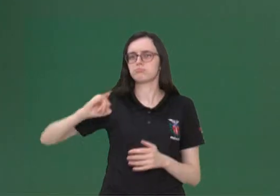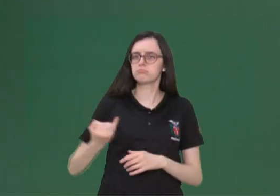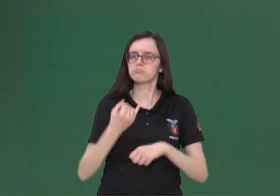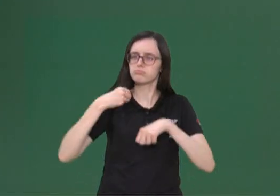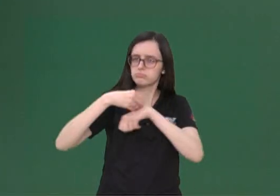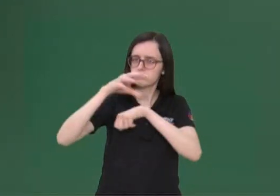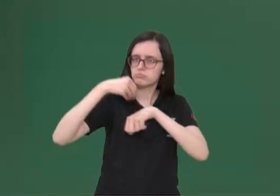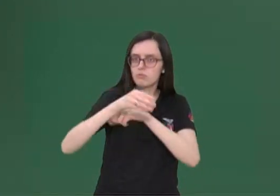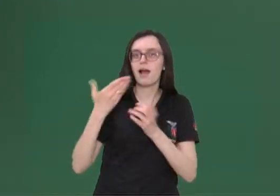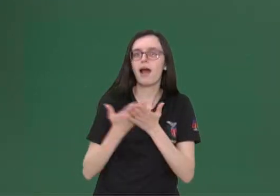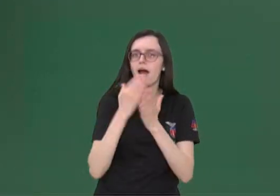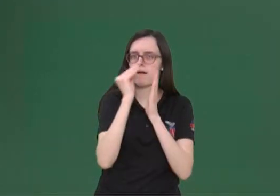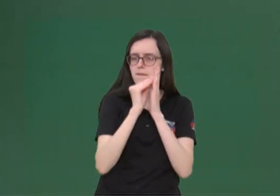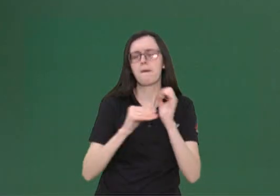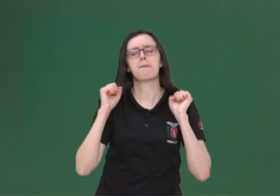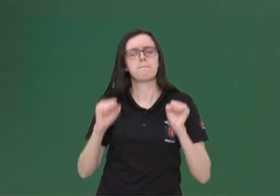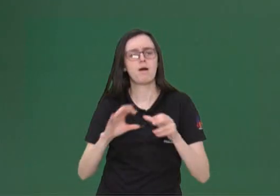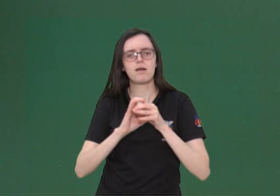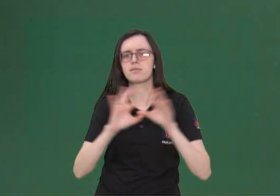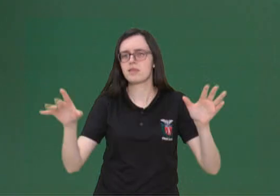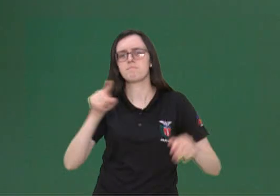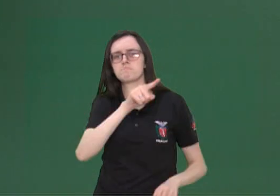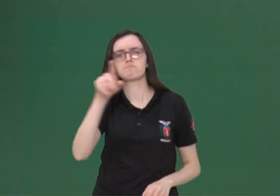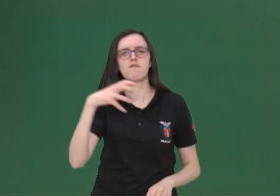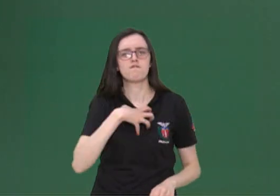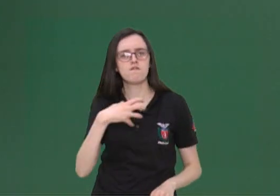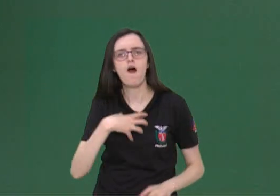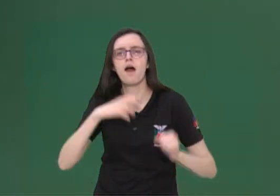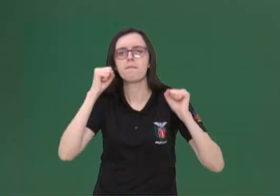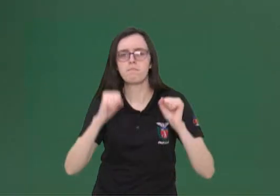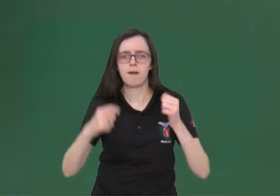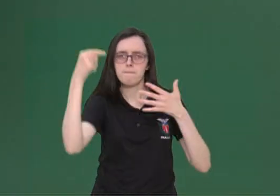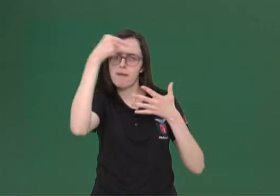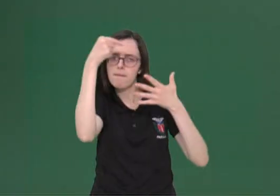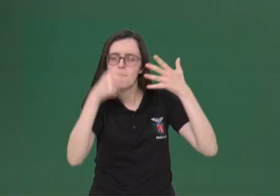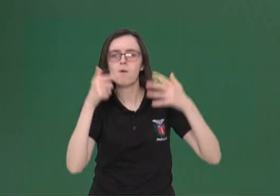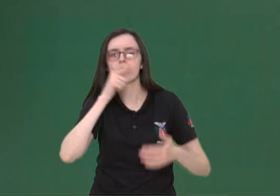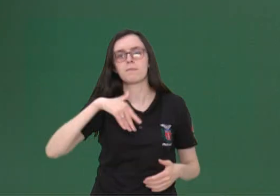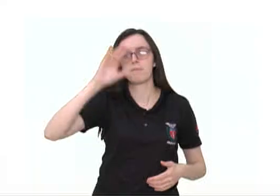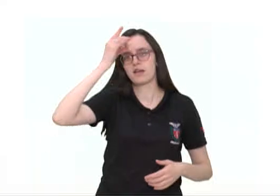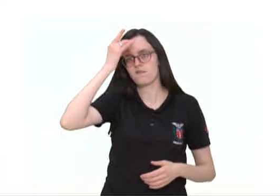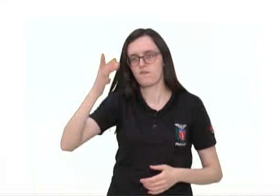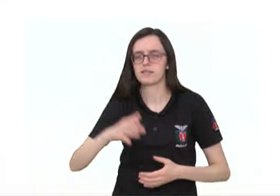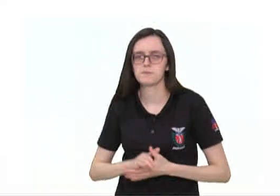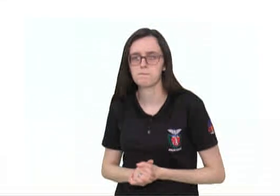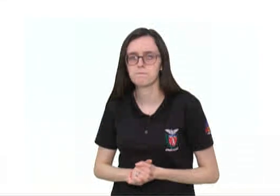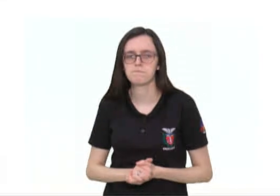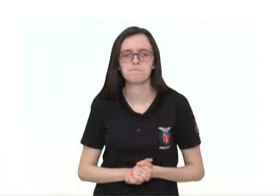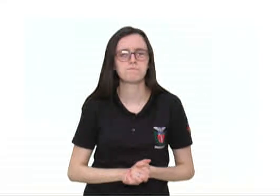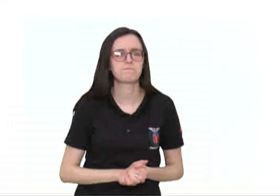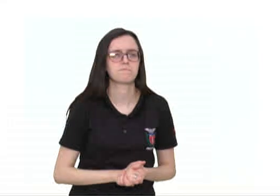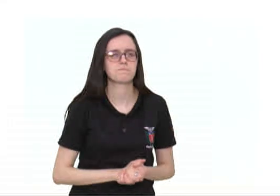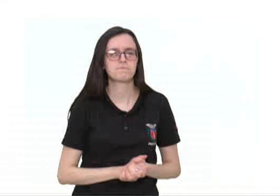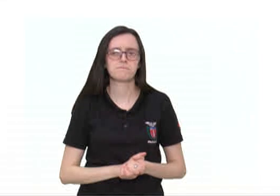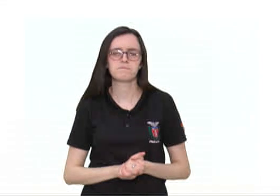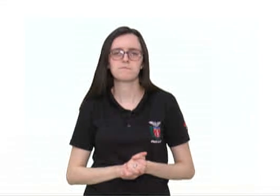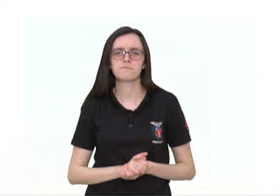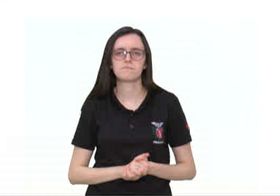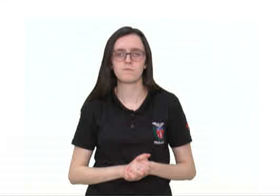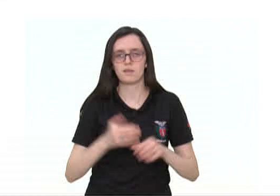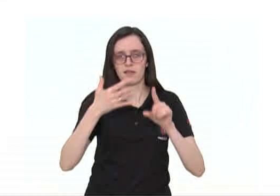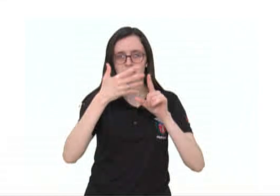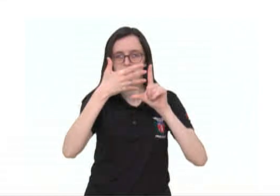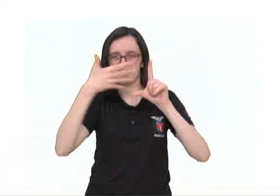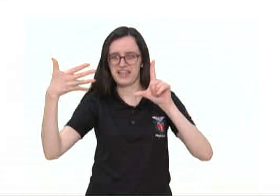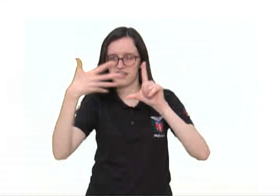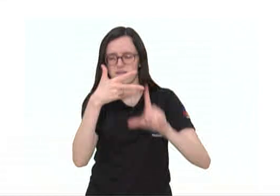ali anotadinho no caderno, pode ir fazendo o seu esquema, façam em tópicos para facilitar. A Netflix sabe mesmo